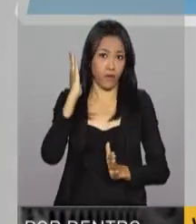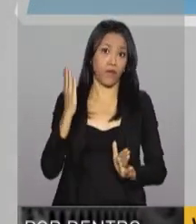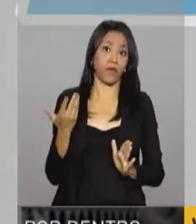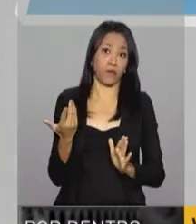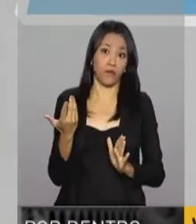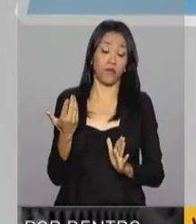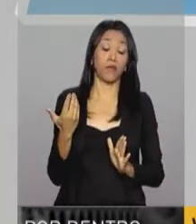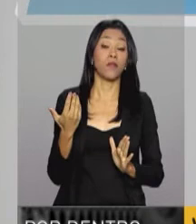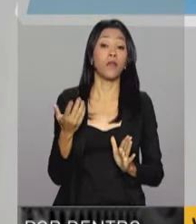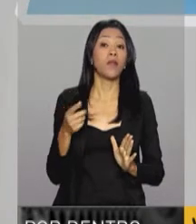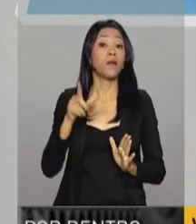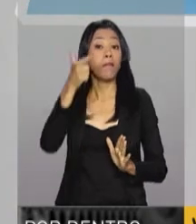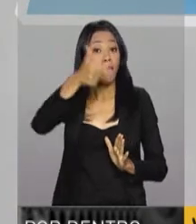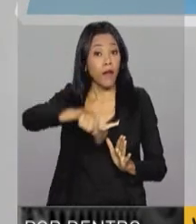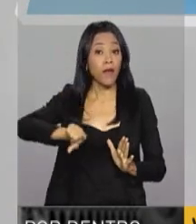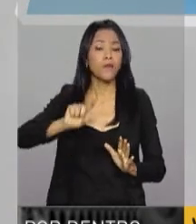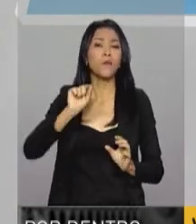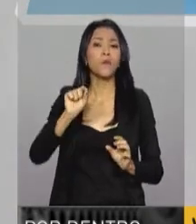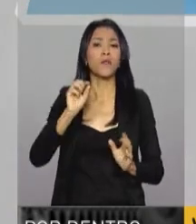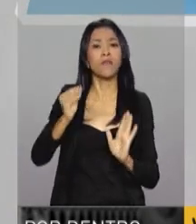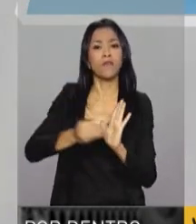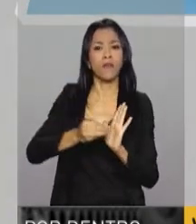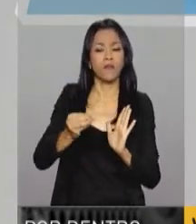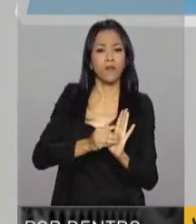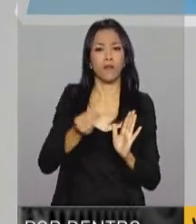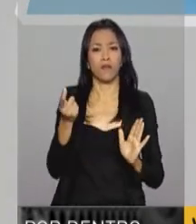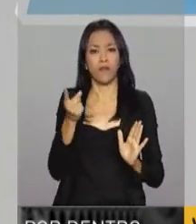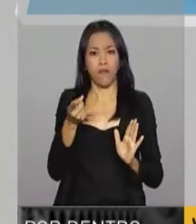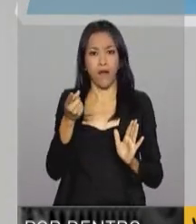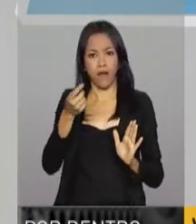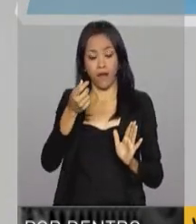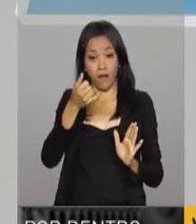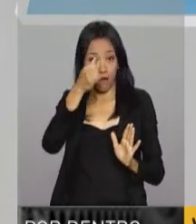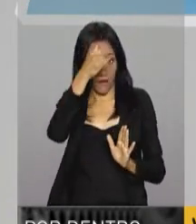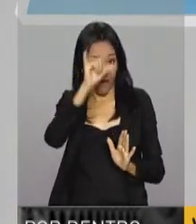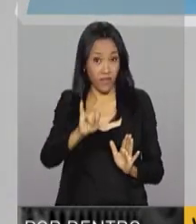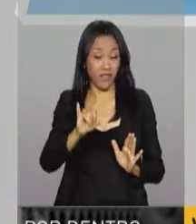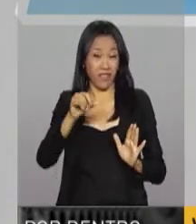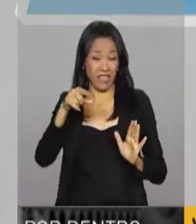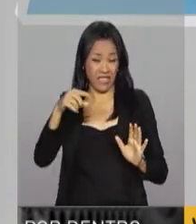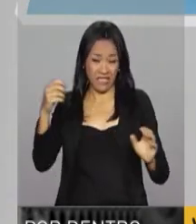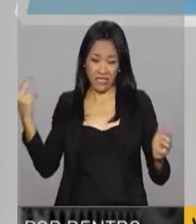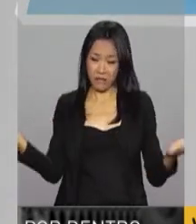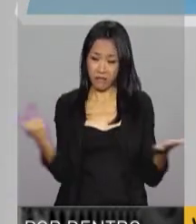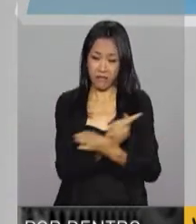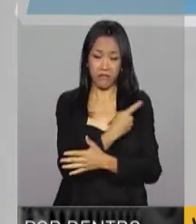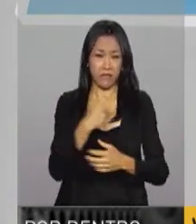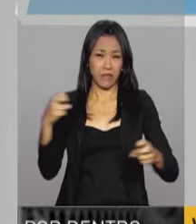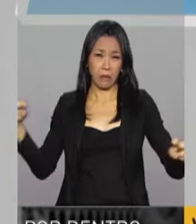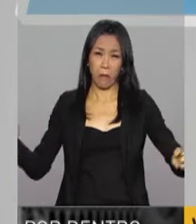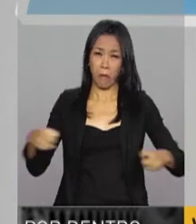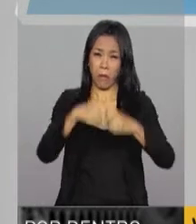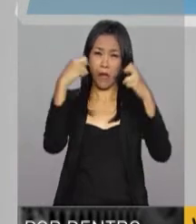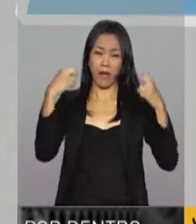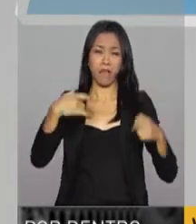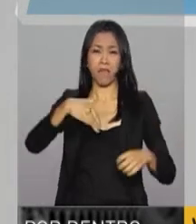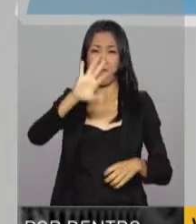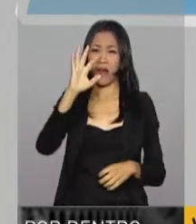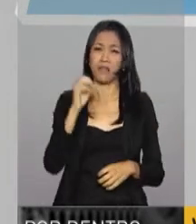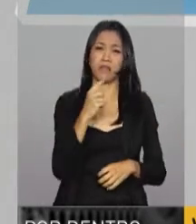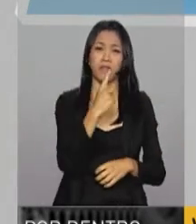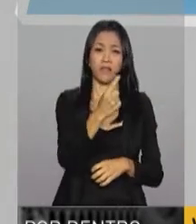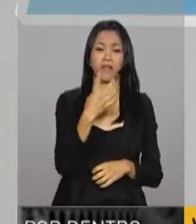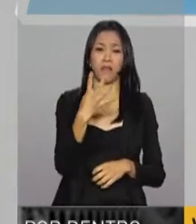mais era o que faltava para frear nossa estatística que registra baixa de 40 mil mortos por ano